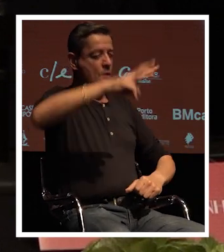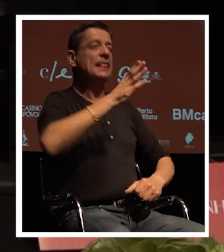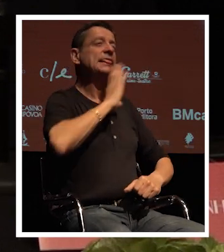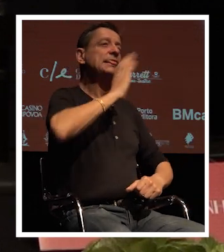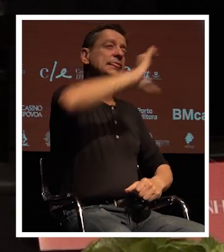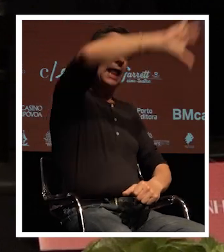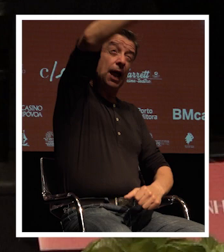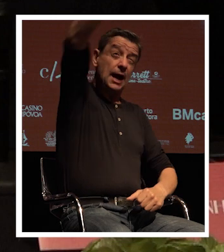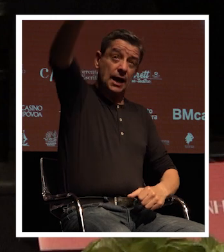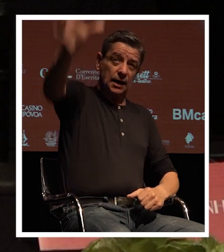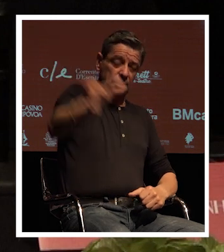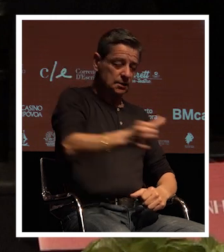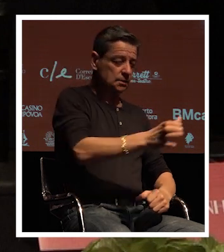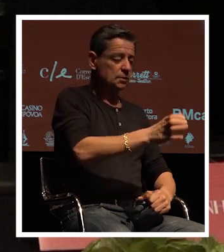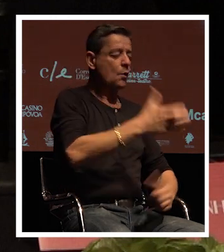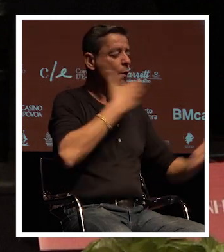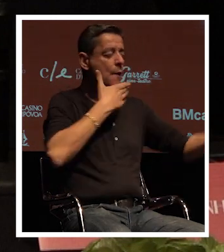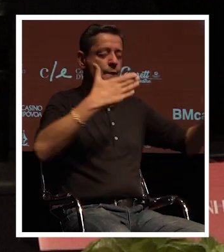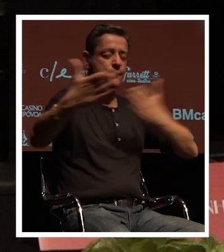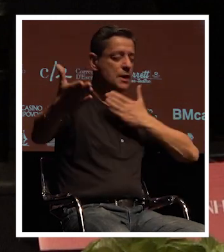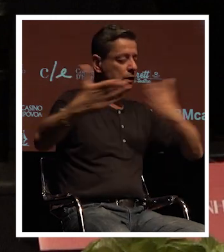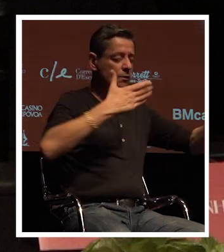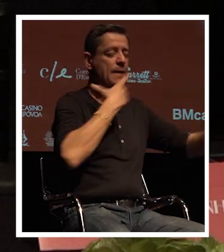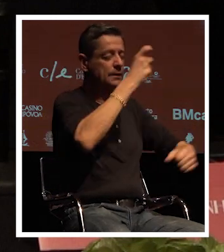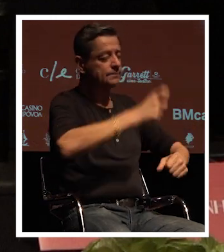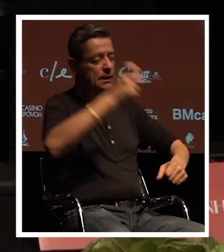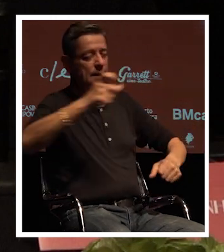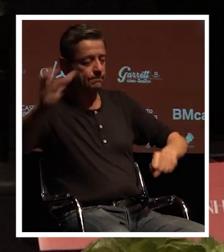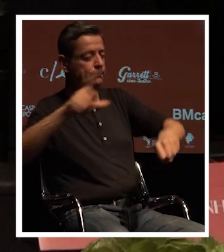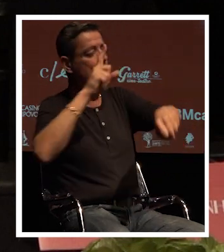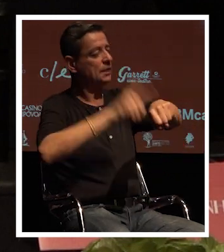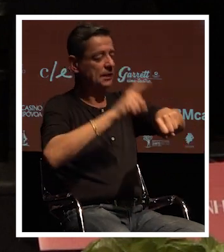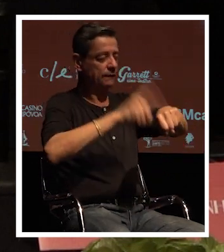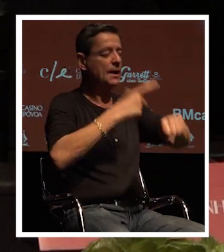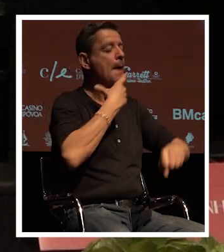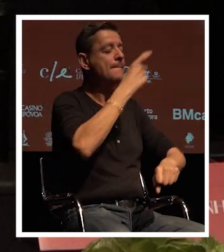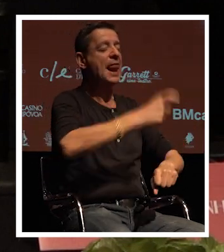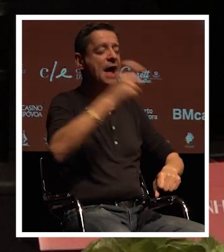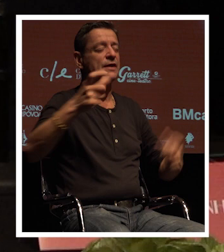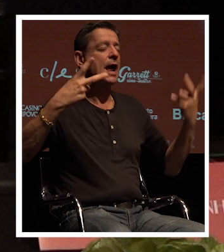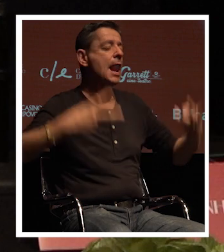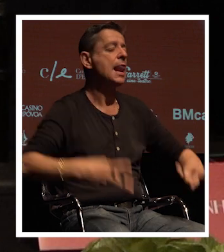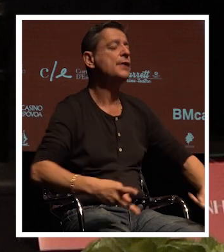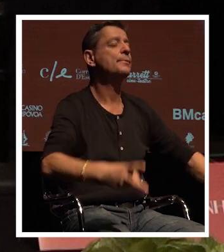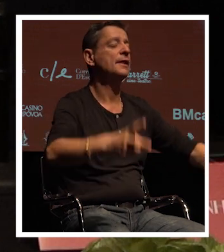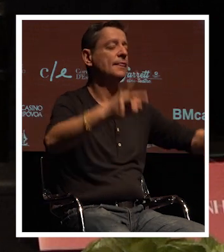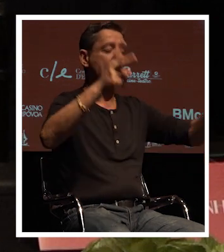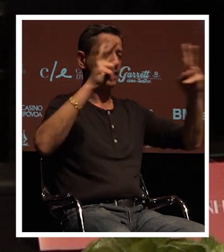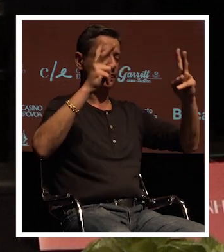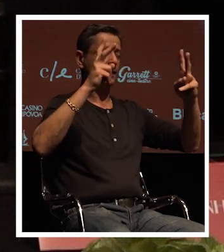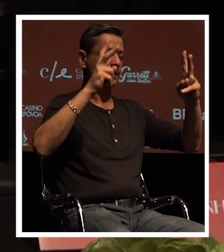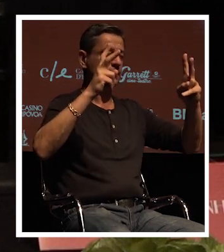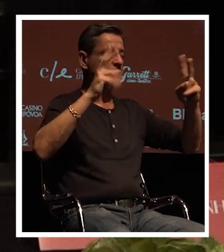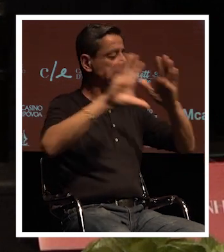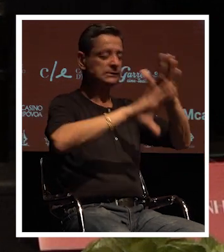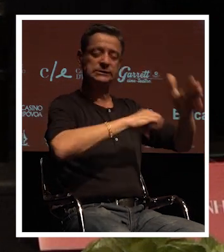terras ainda que leva as sílabas do tempo que a palavra Liberdade seja metade